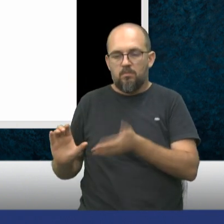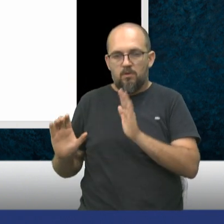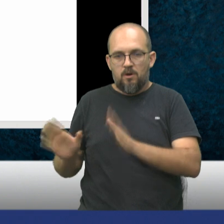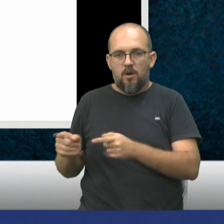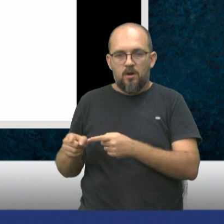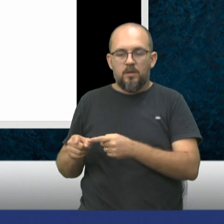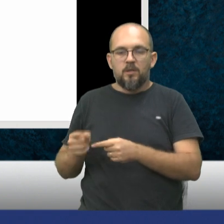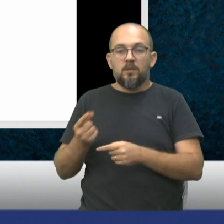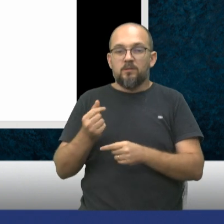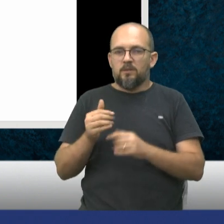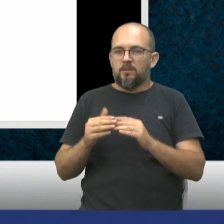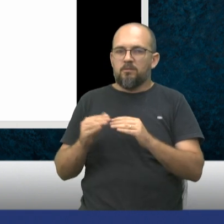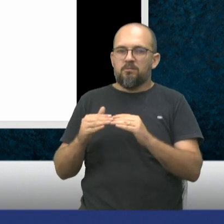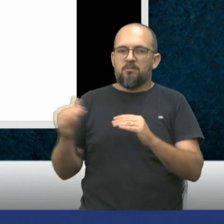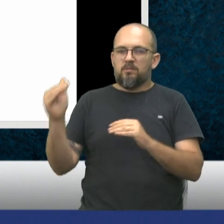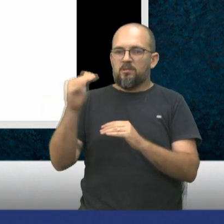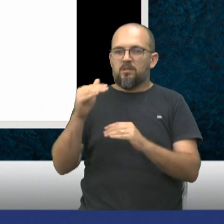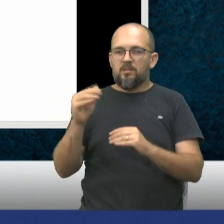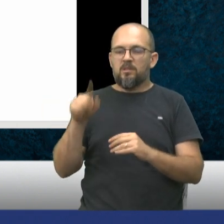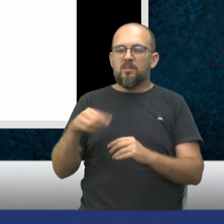valor está bem acima, está em